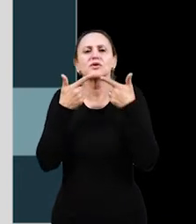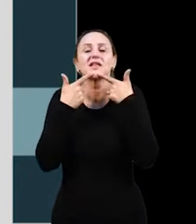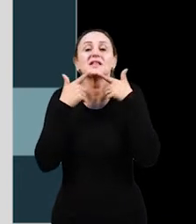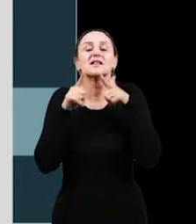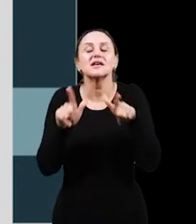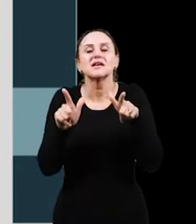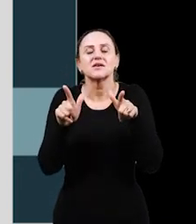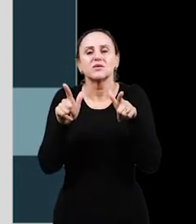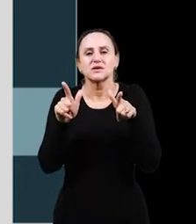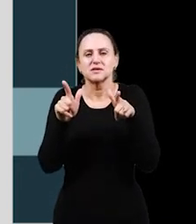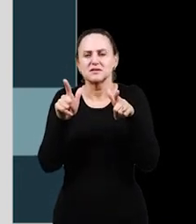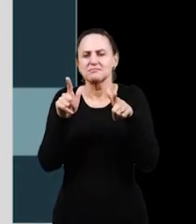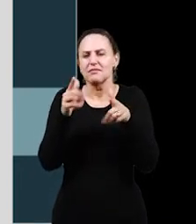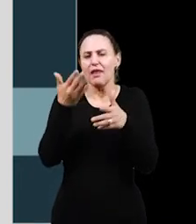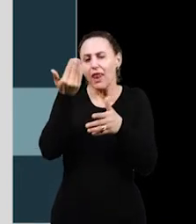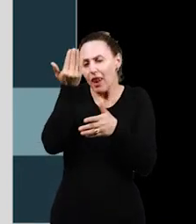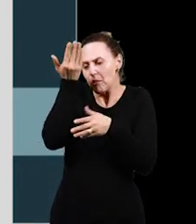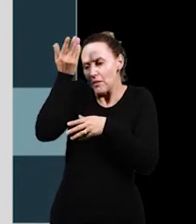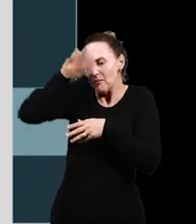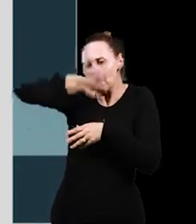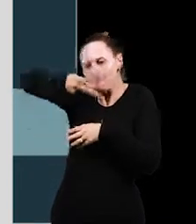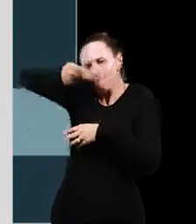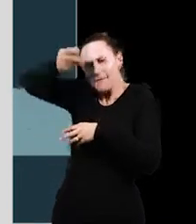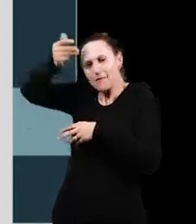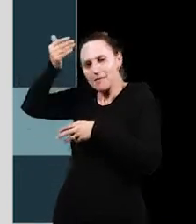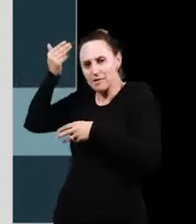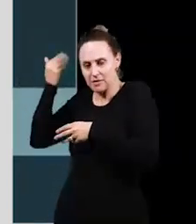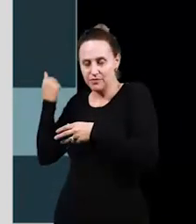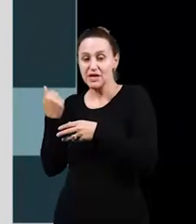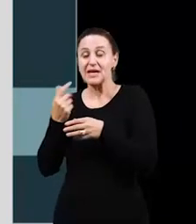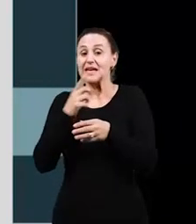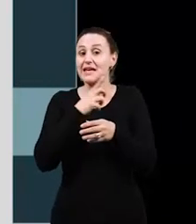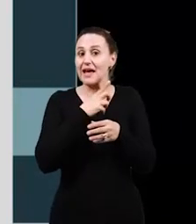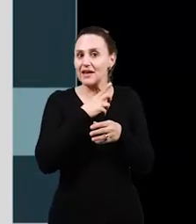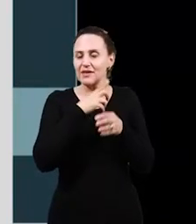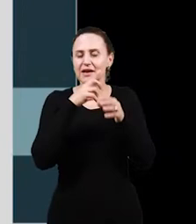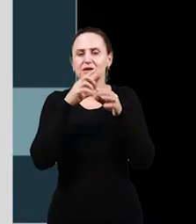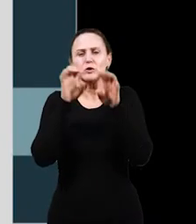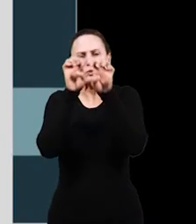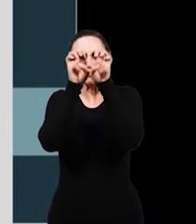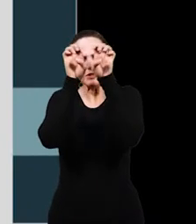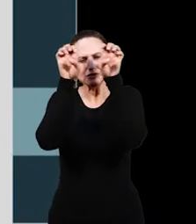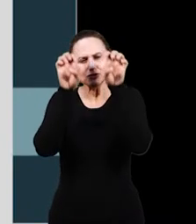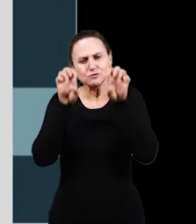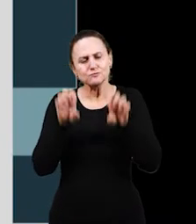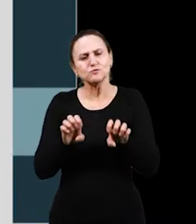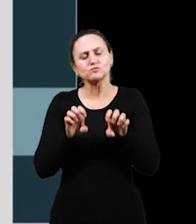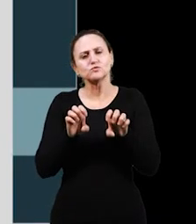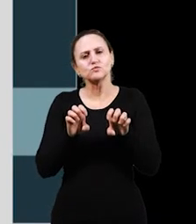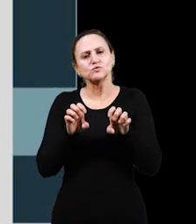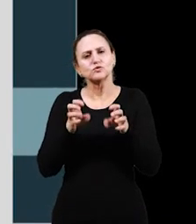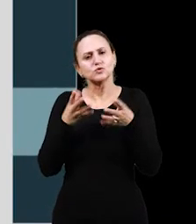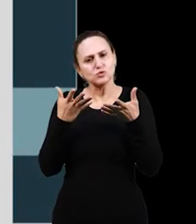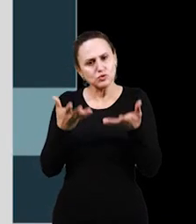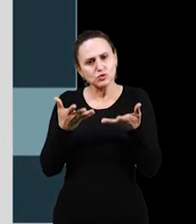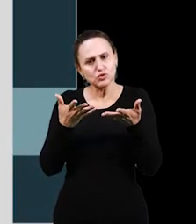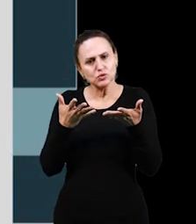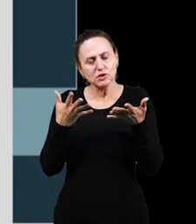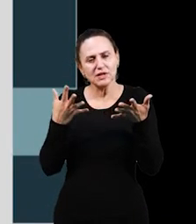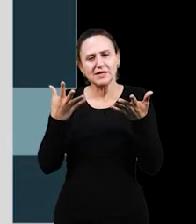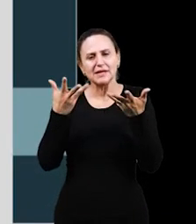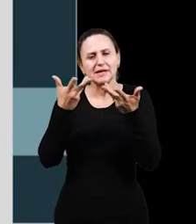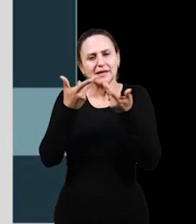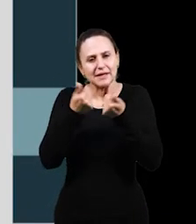chega a uma conclusão Isso na idade média que assim com as possuem uma estrutura una e Universal Ou seja que